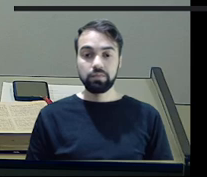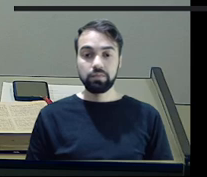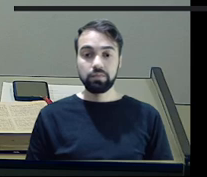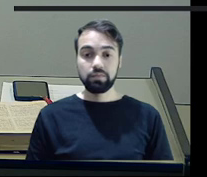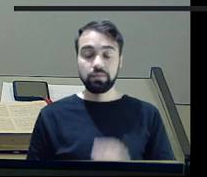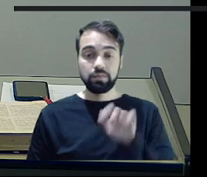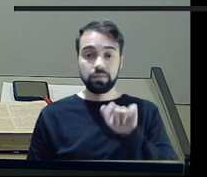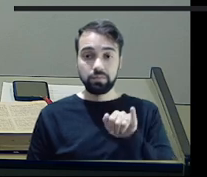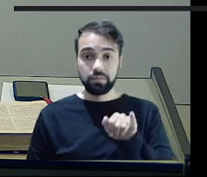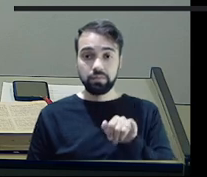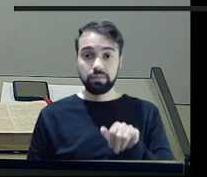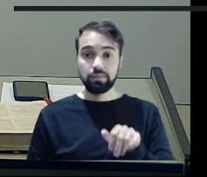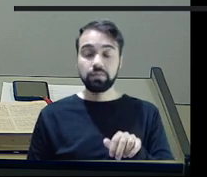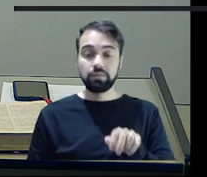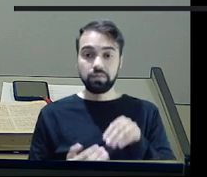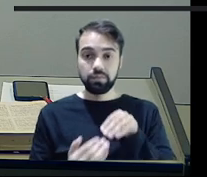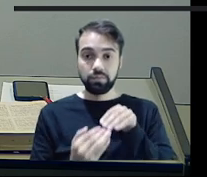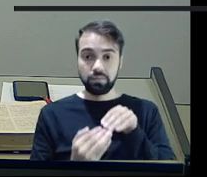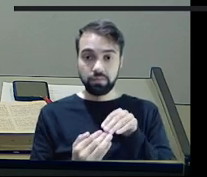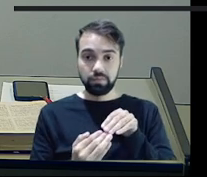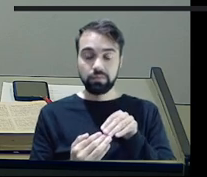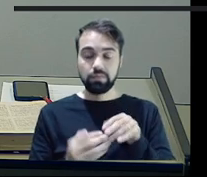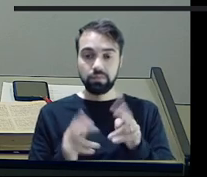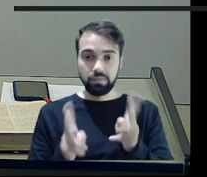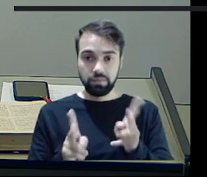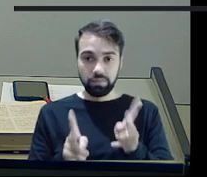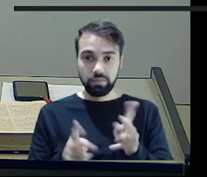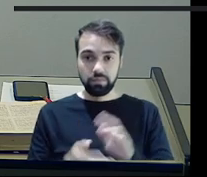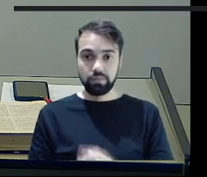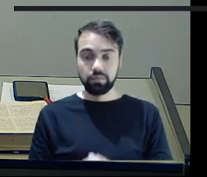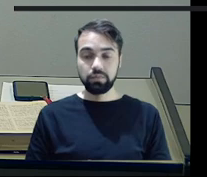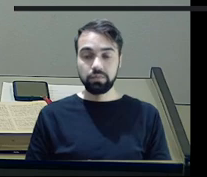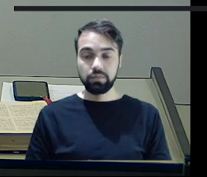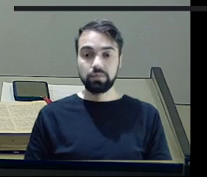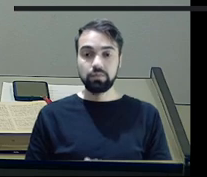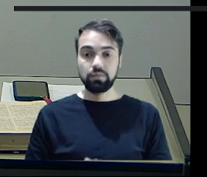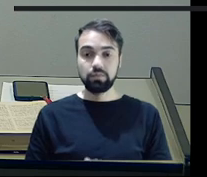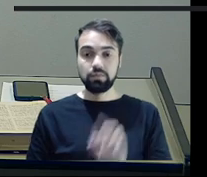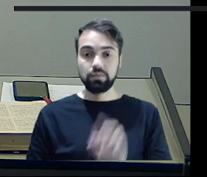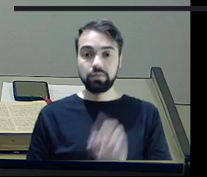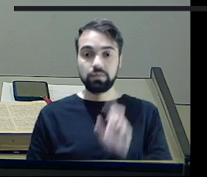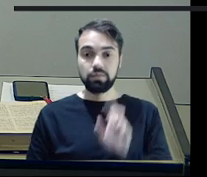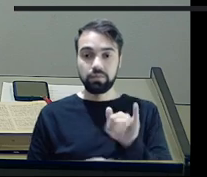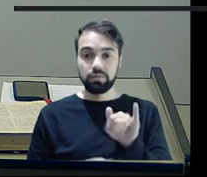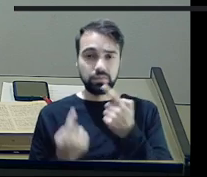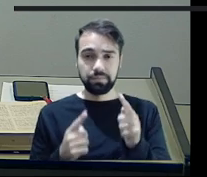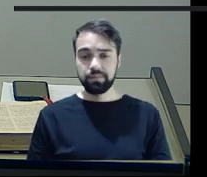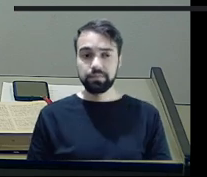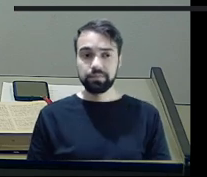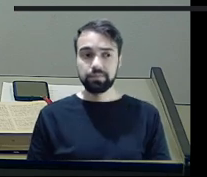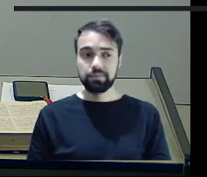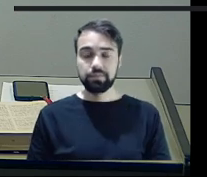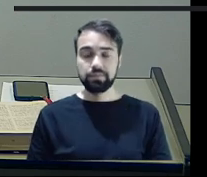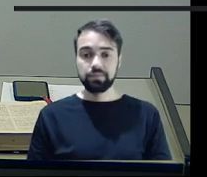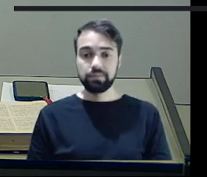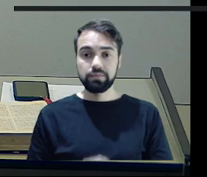favor, permaneçam como se encontram. Os que forem contra, queiram se levantar.